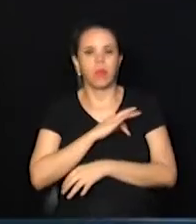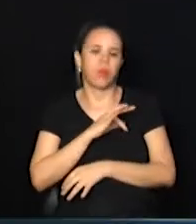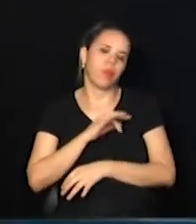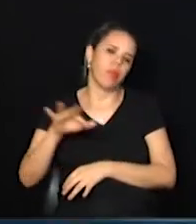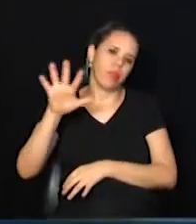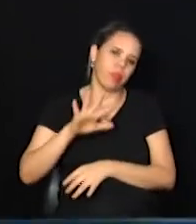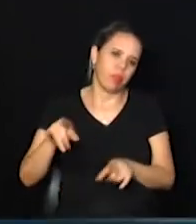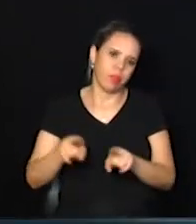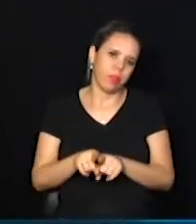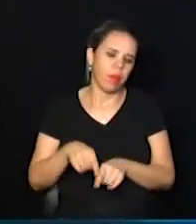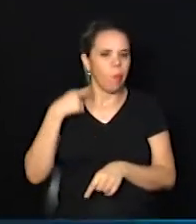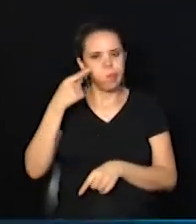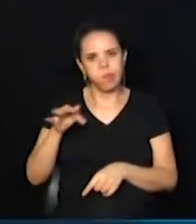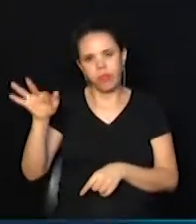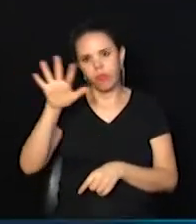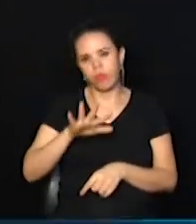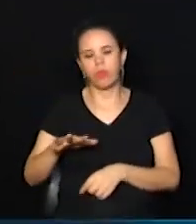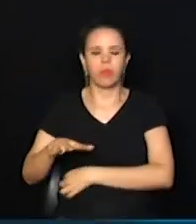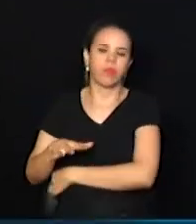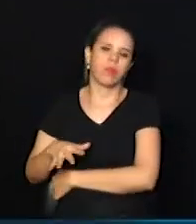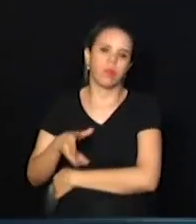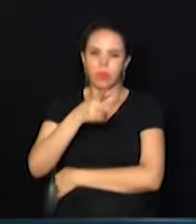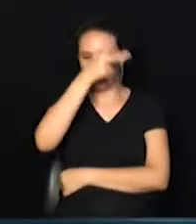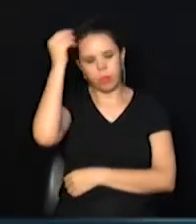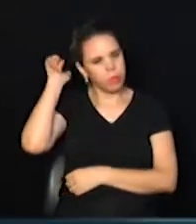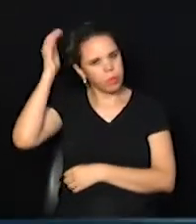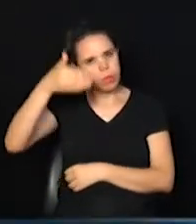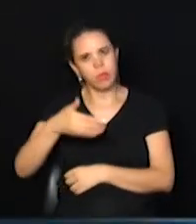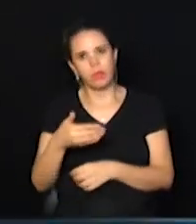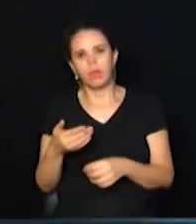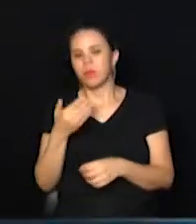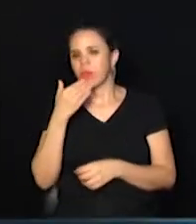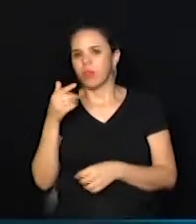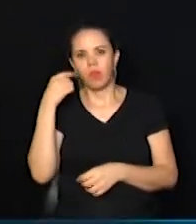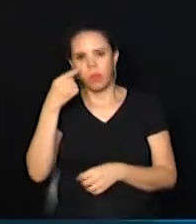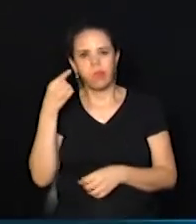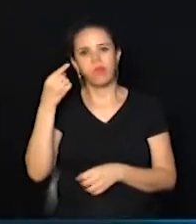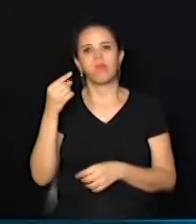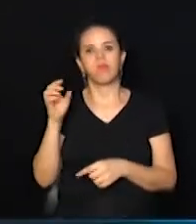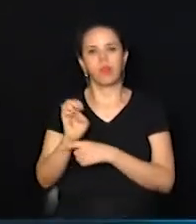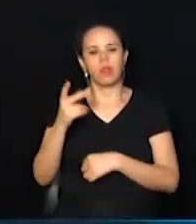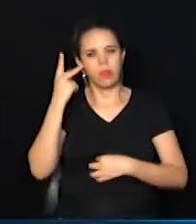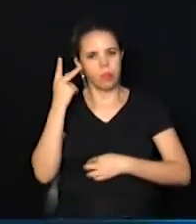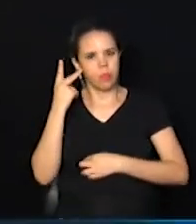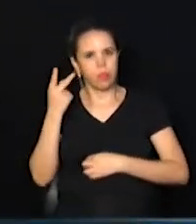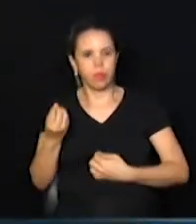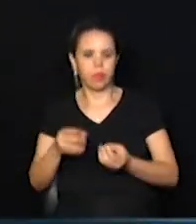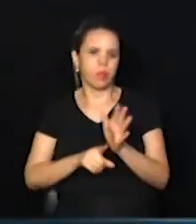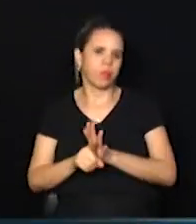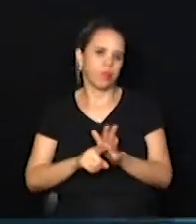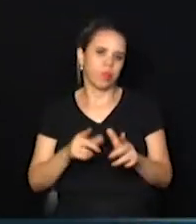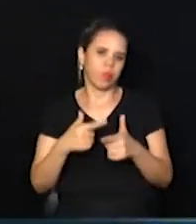O Procurador-Geral da República pediu ao Procurador-Geral de Justiça do Estado de São Paulo informação acerca